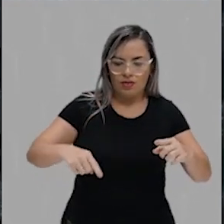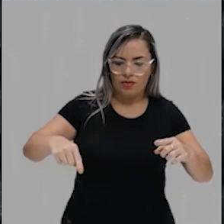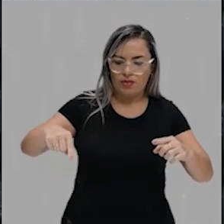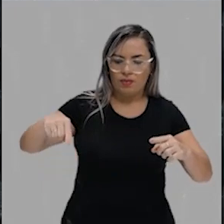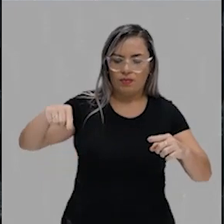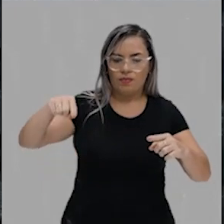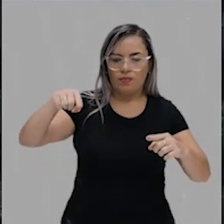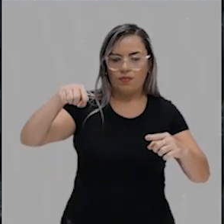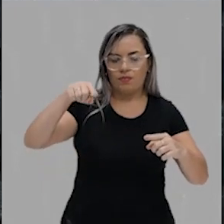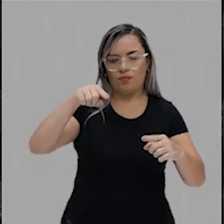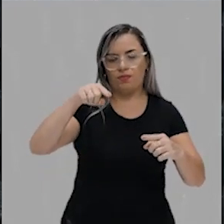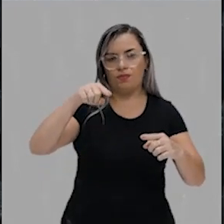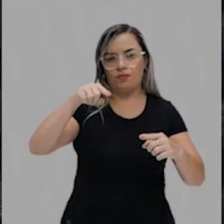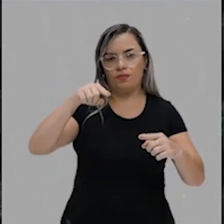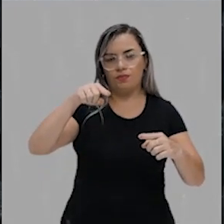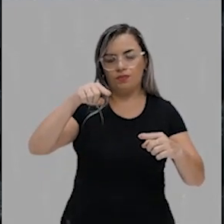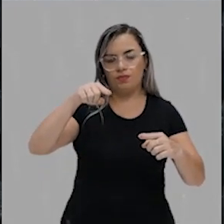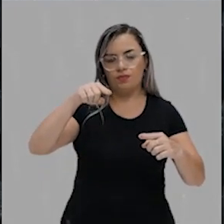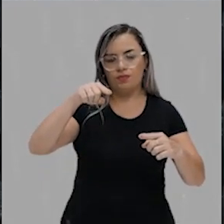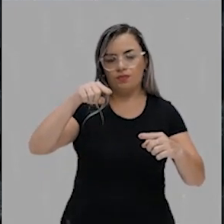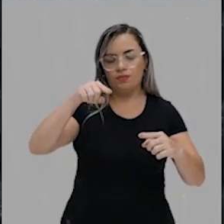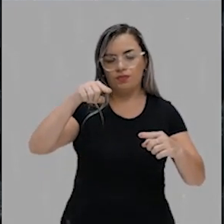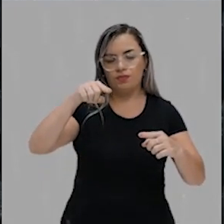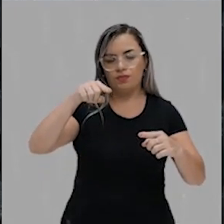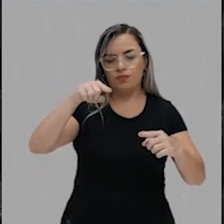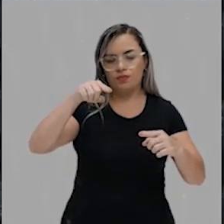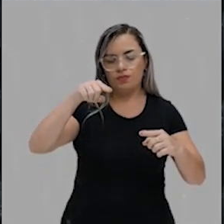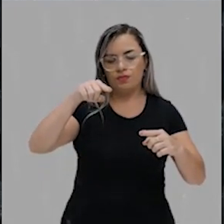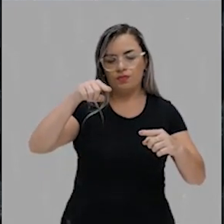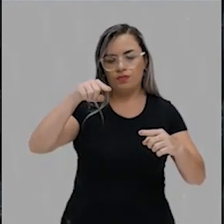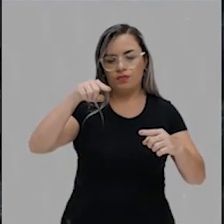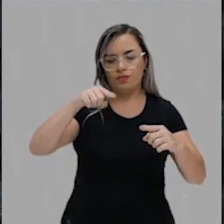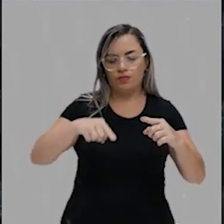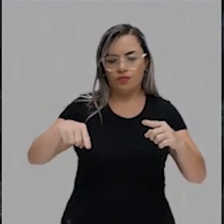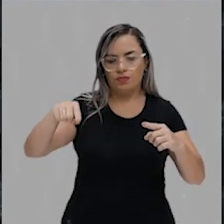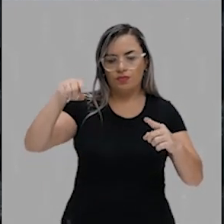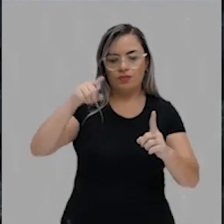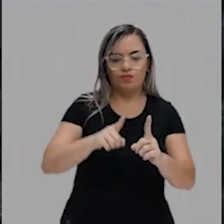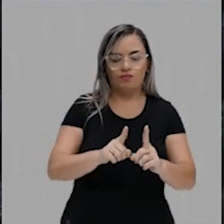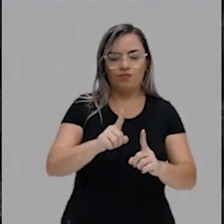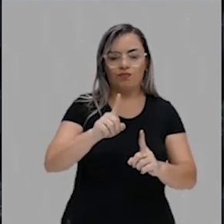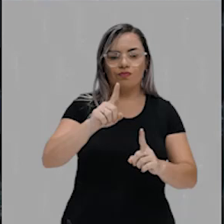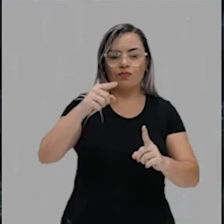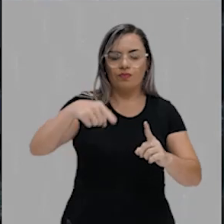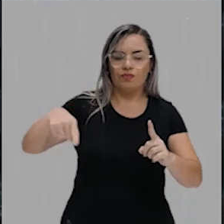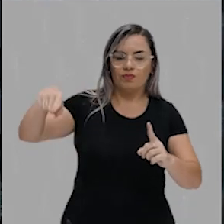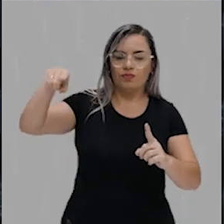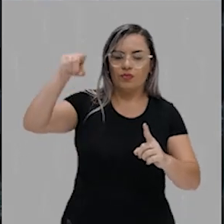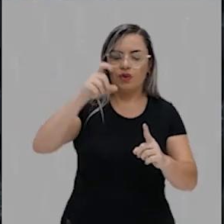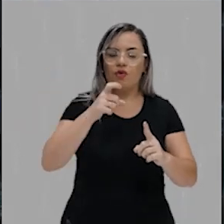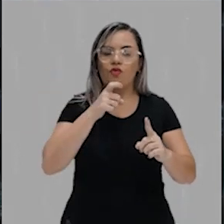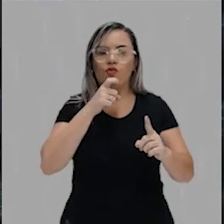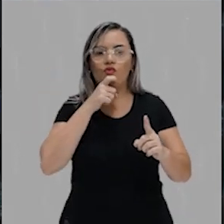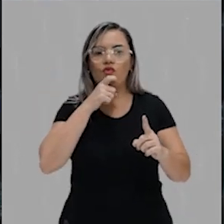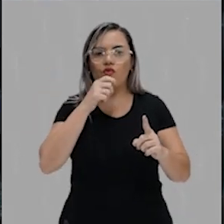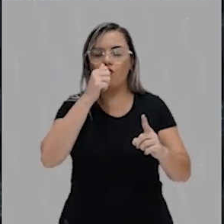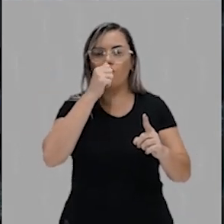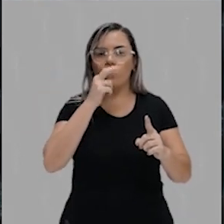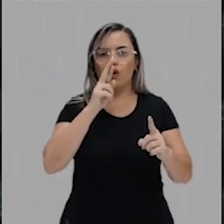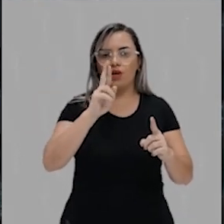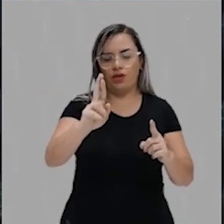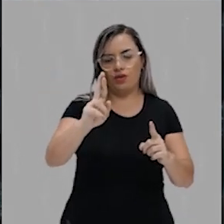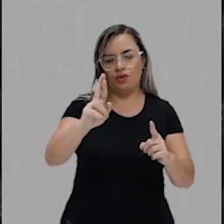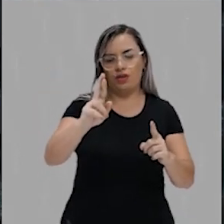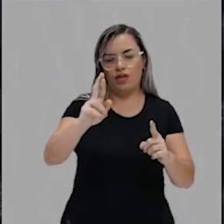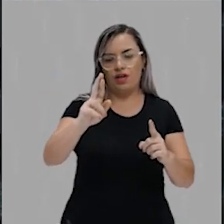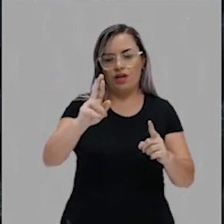Então, ele sobe. Lá em cima, né, nas grandes altitudes, o ar ele vai se tornar frio. O ar frio ele é